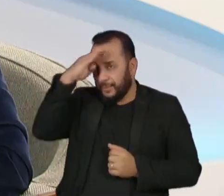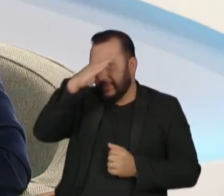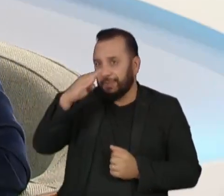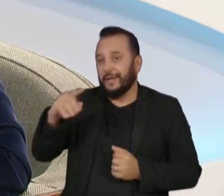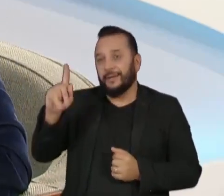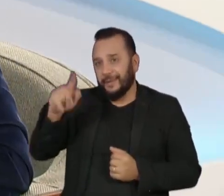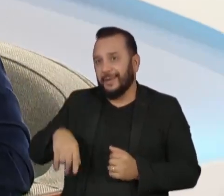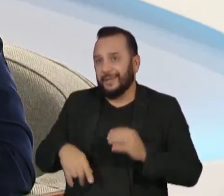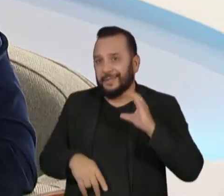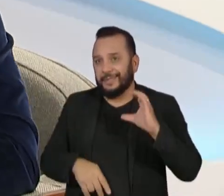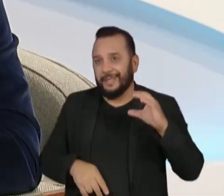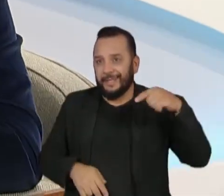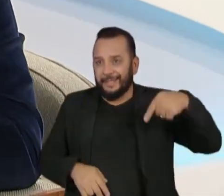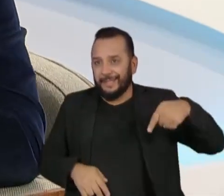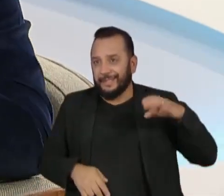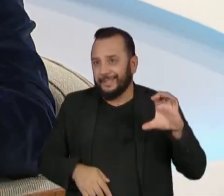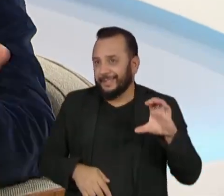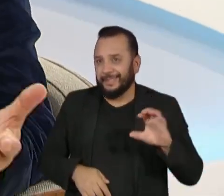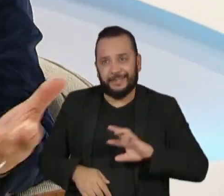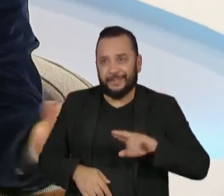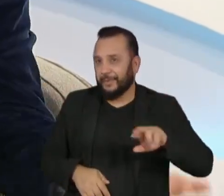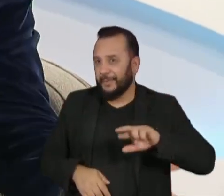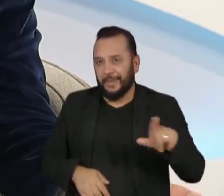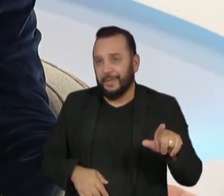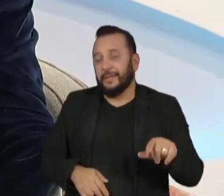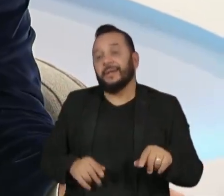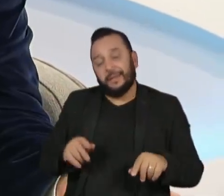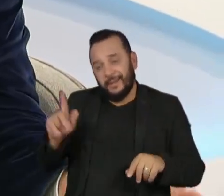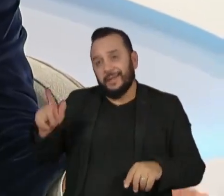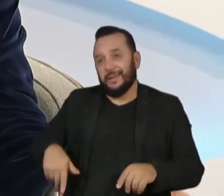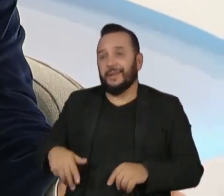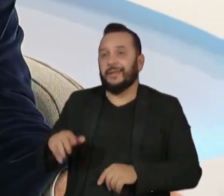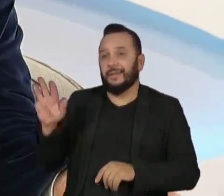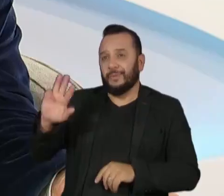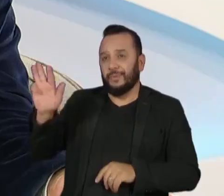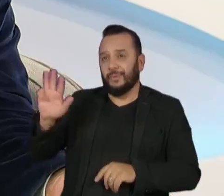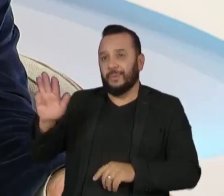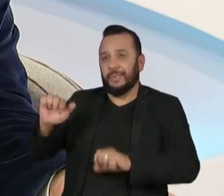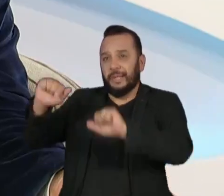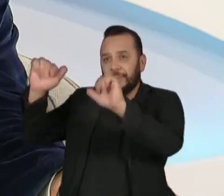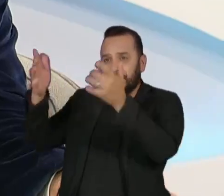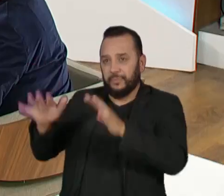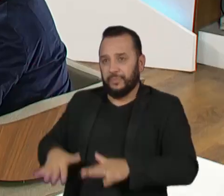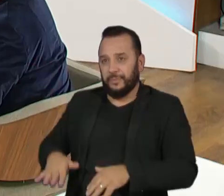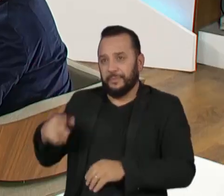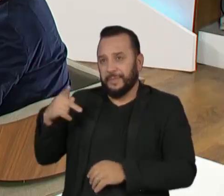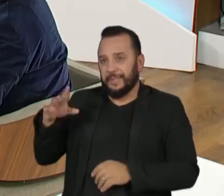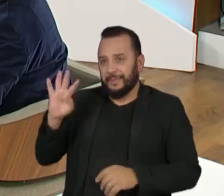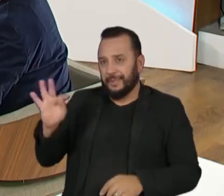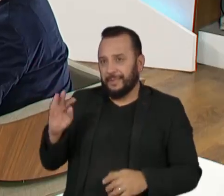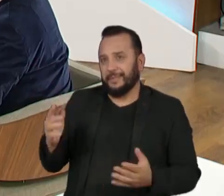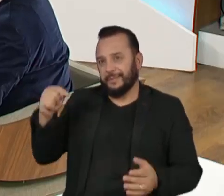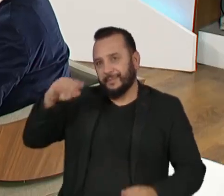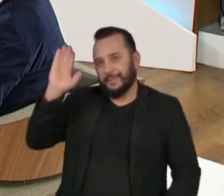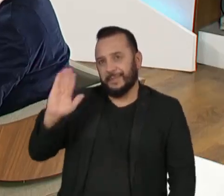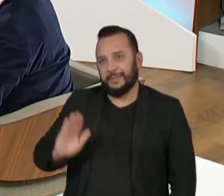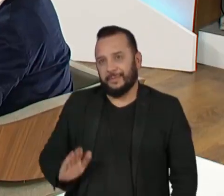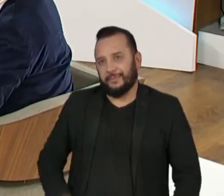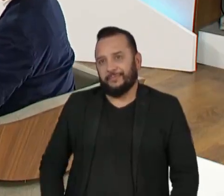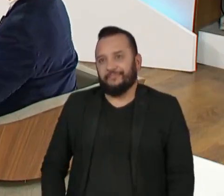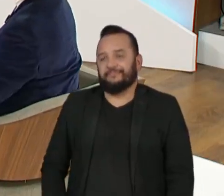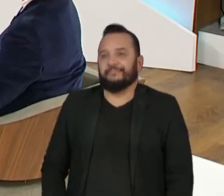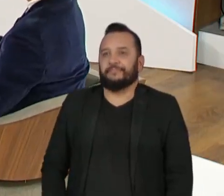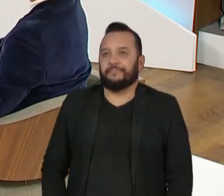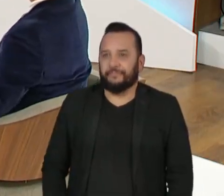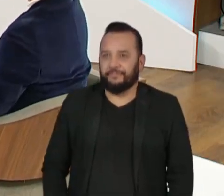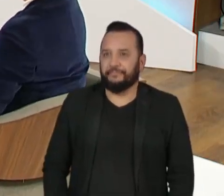o CQC, entendeu? E não o fracasso do PT no comando desse país.